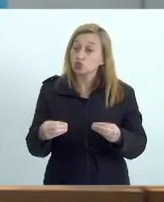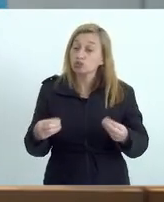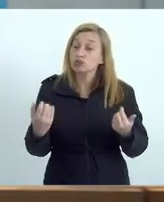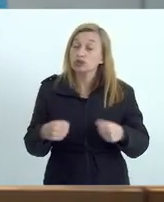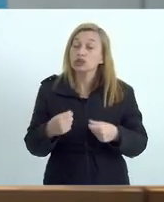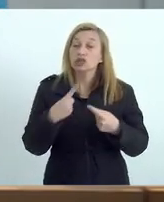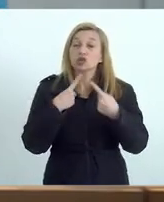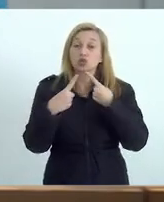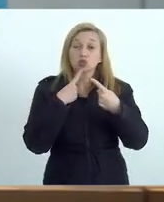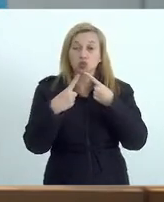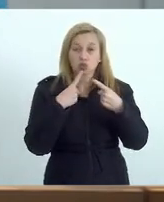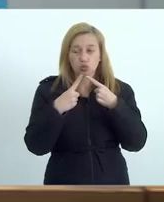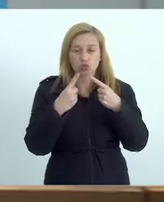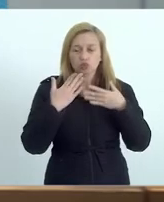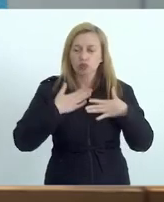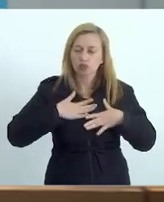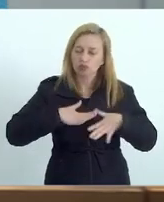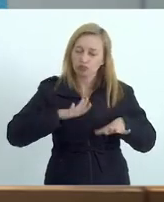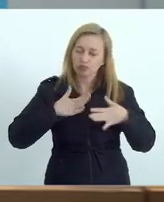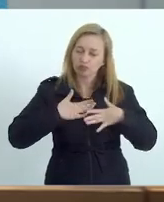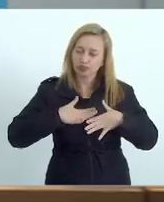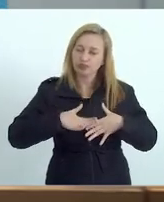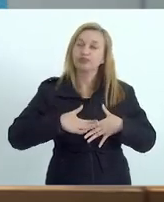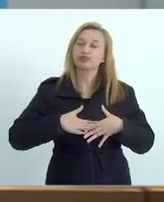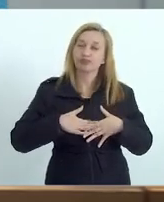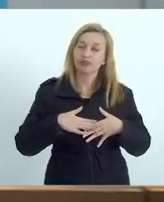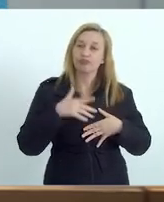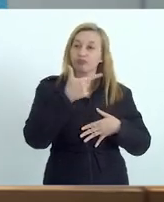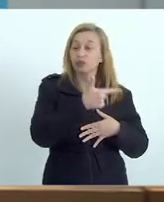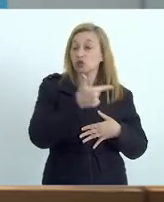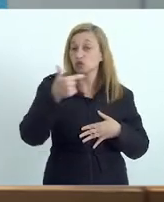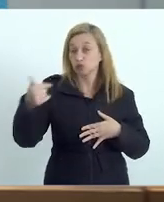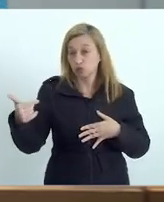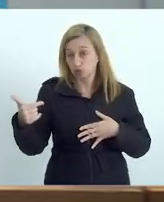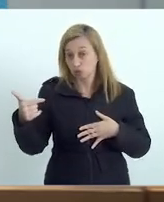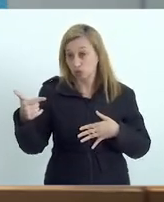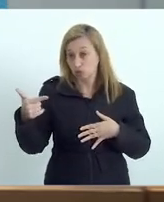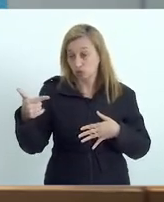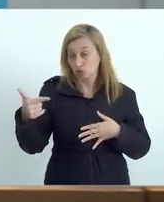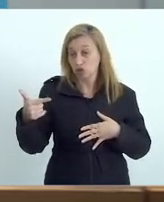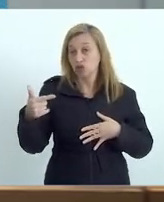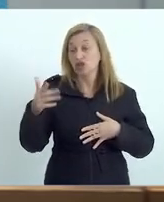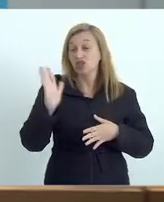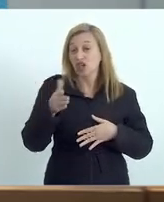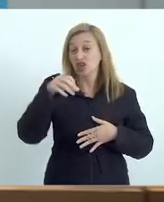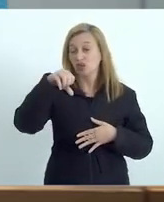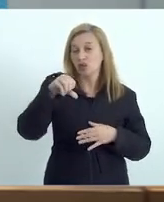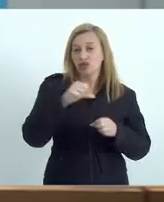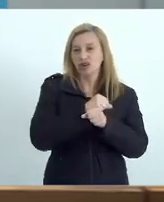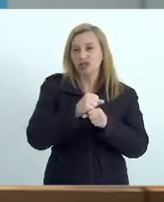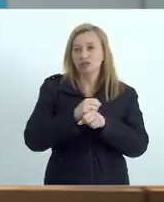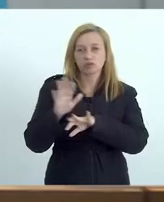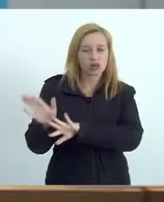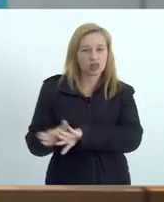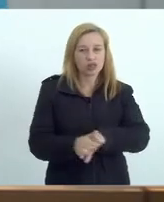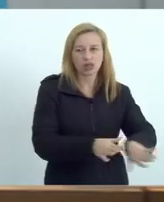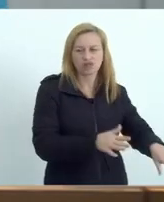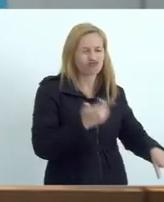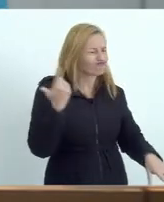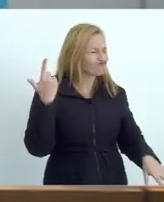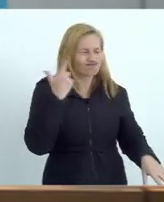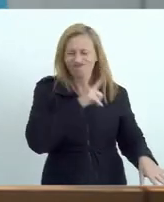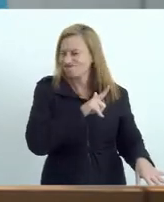tem que ser discutido com muita tranquilidade Isso foi em 2002 é se passaram nove anos e 9 anos ninguém